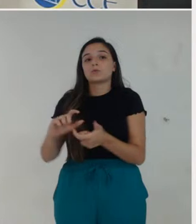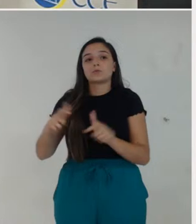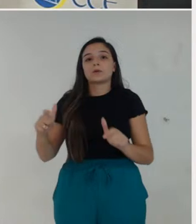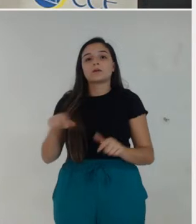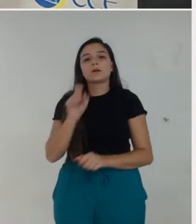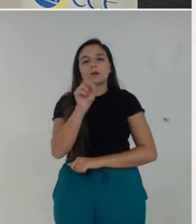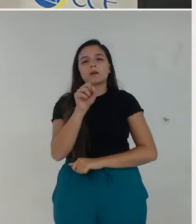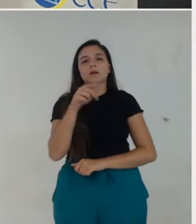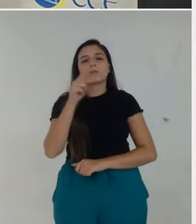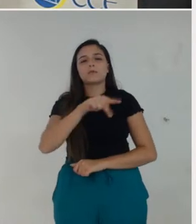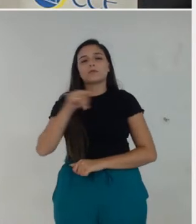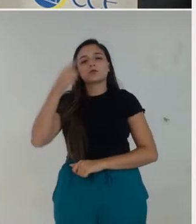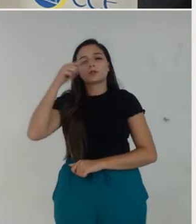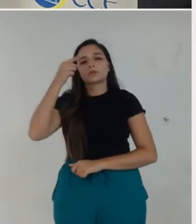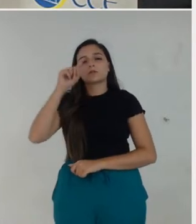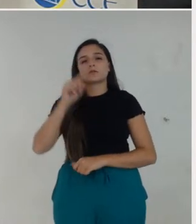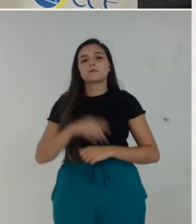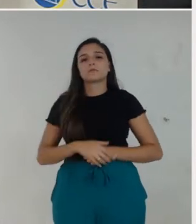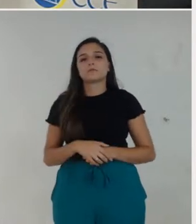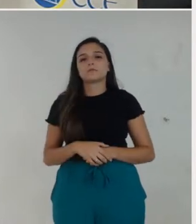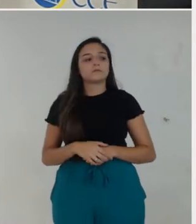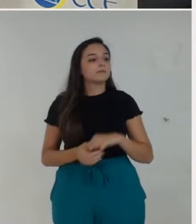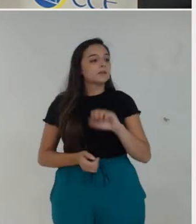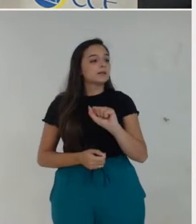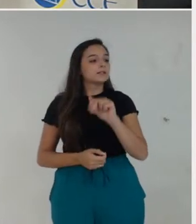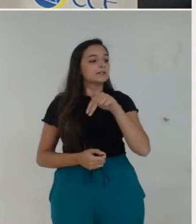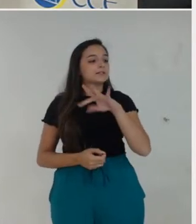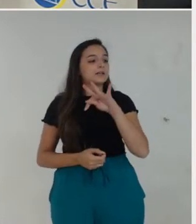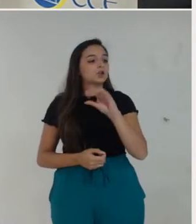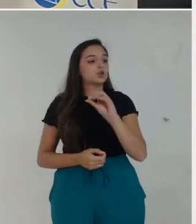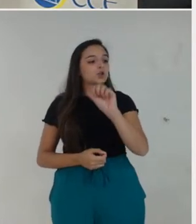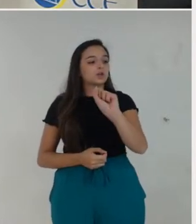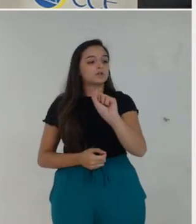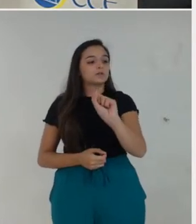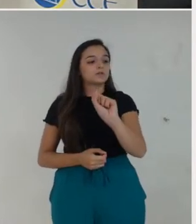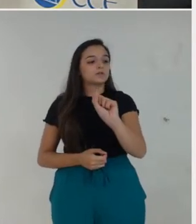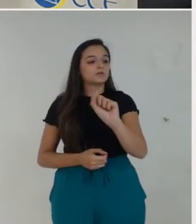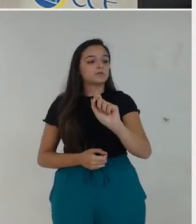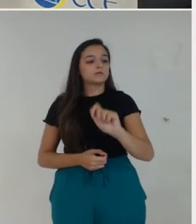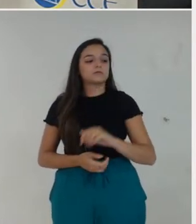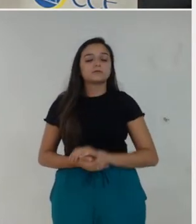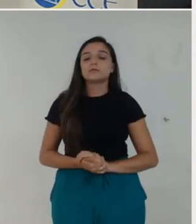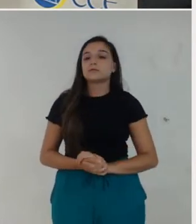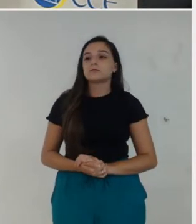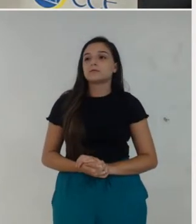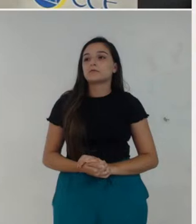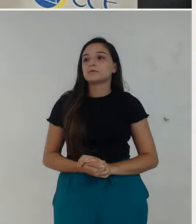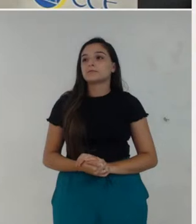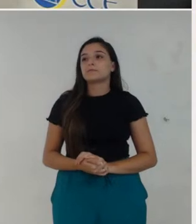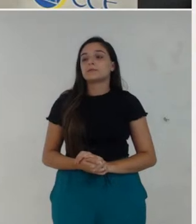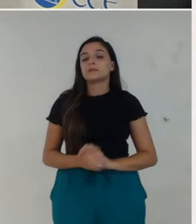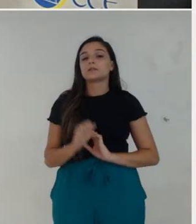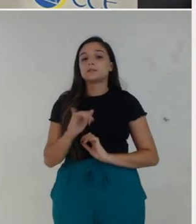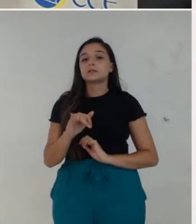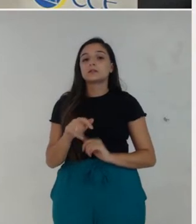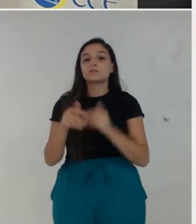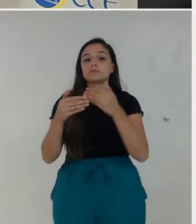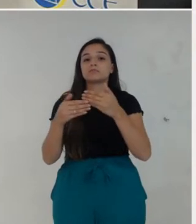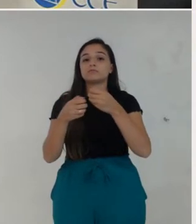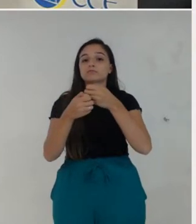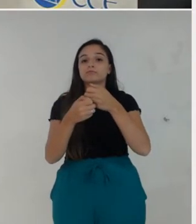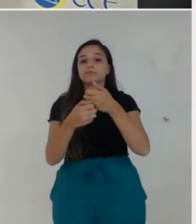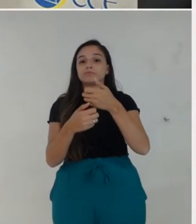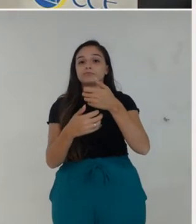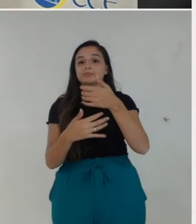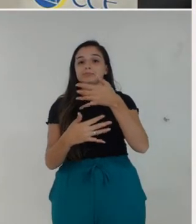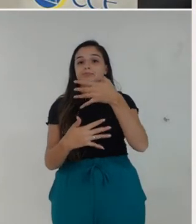professora Silvana para a gente aí, Santos, isso. Então, se você acessar aqui, você